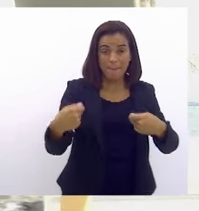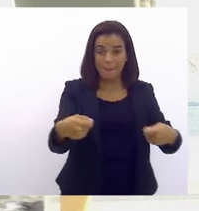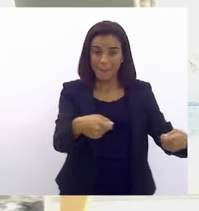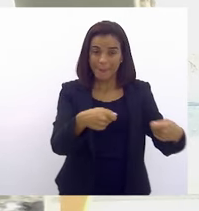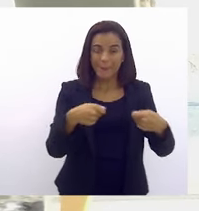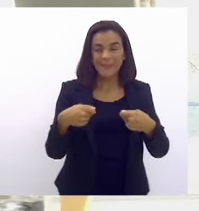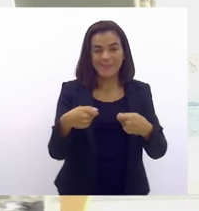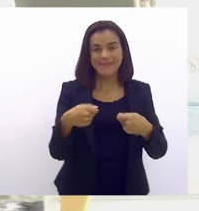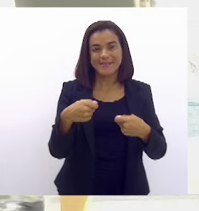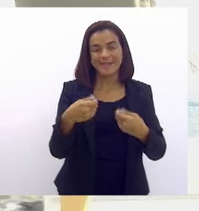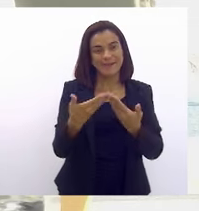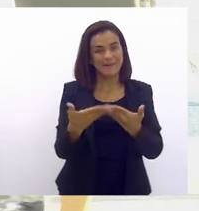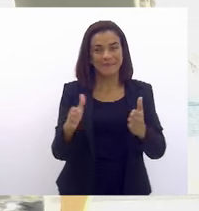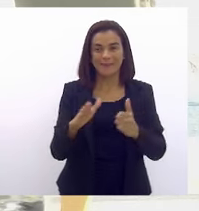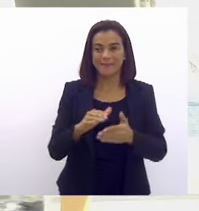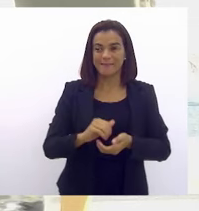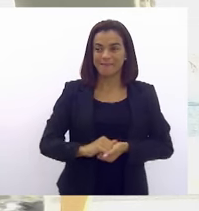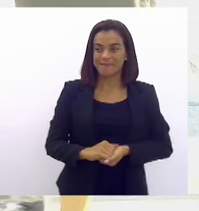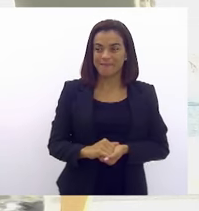casa está aberta.